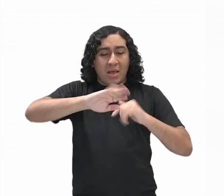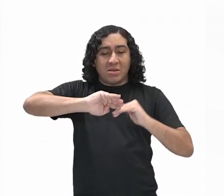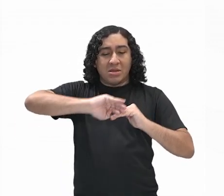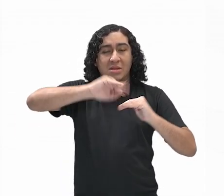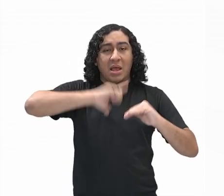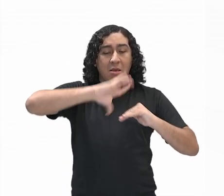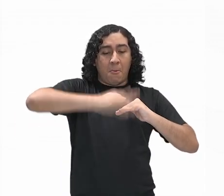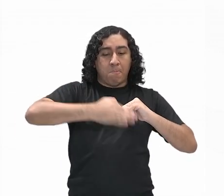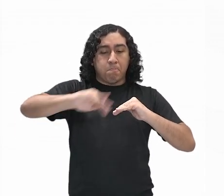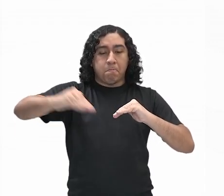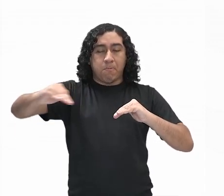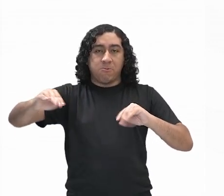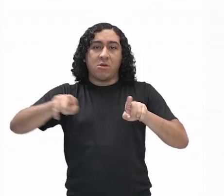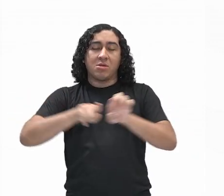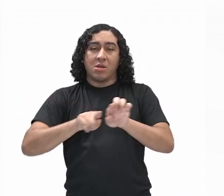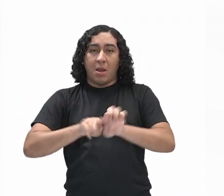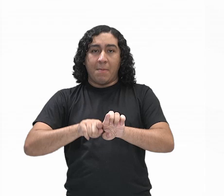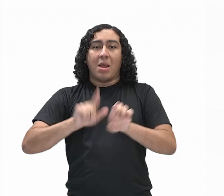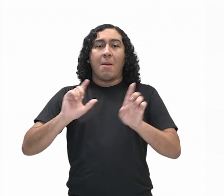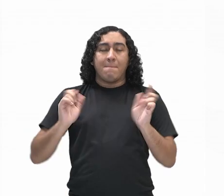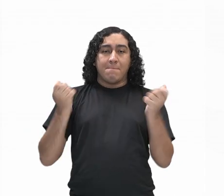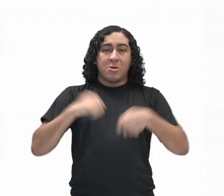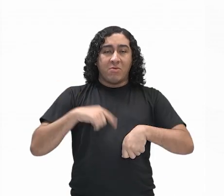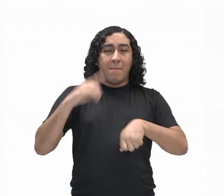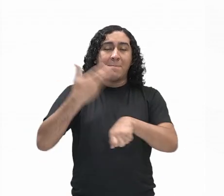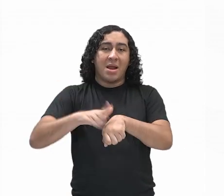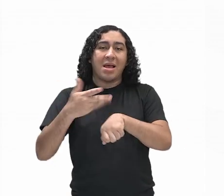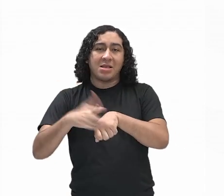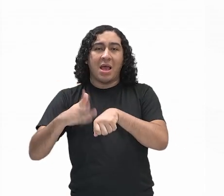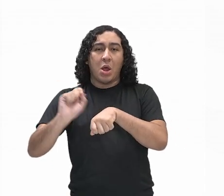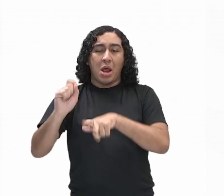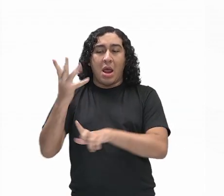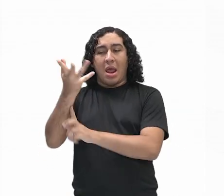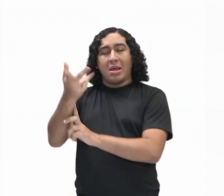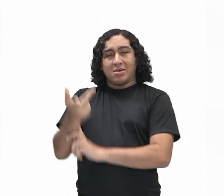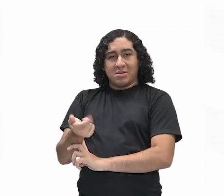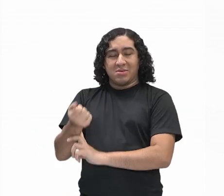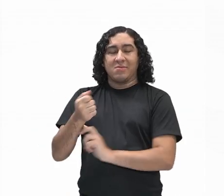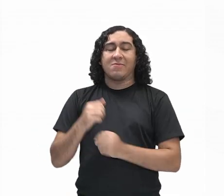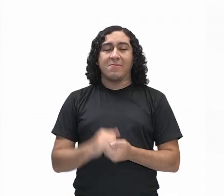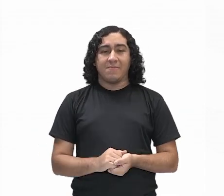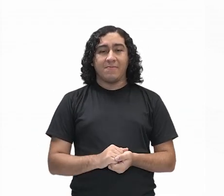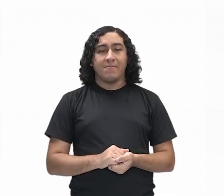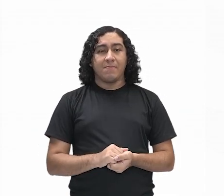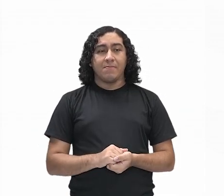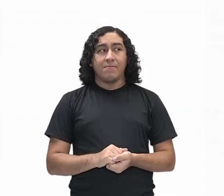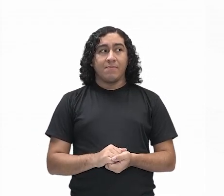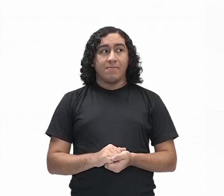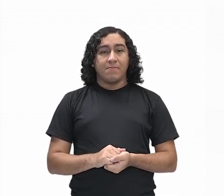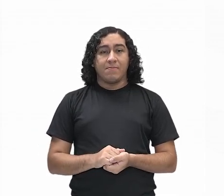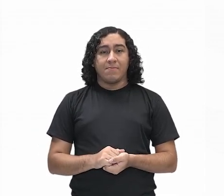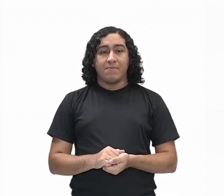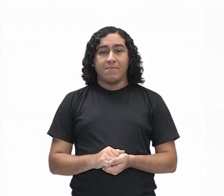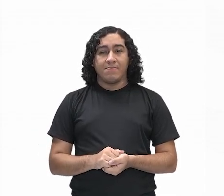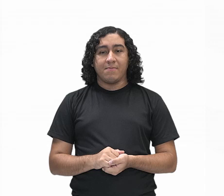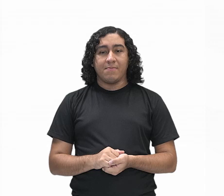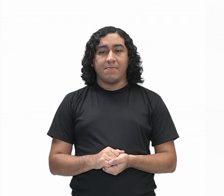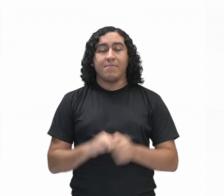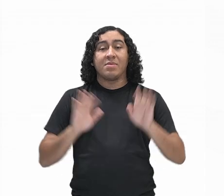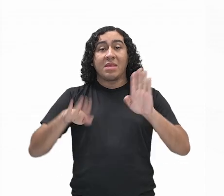aclives e declives e sob a forma de exercícios artísticos em equilíbrio. Então, dependendo do tipo